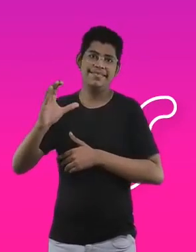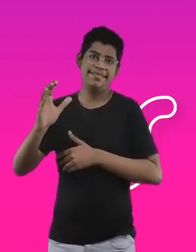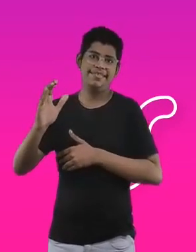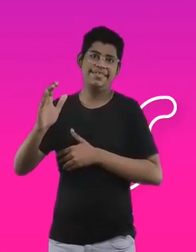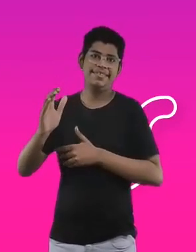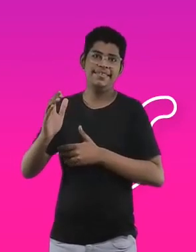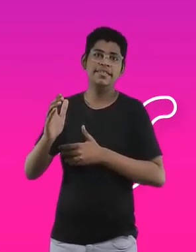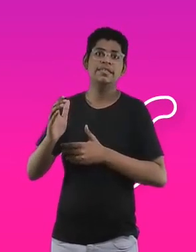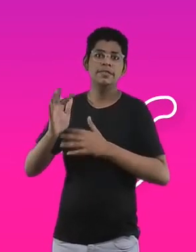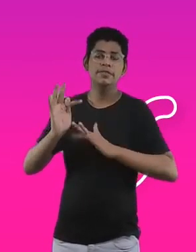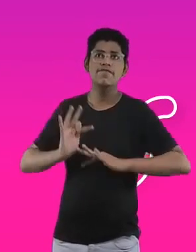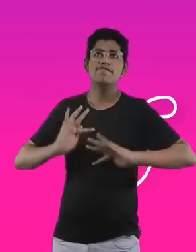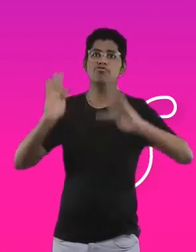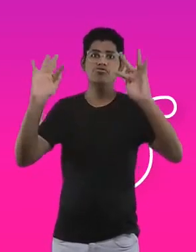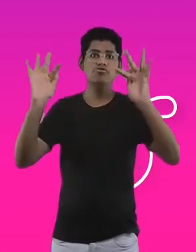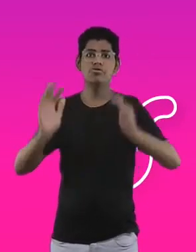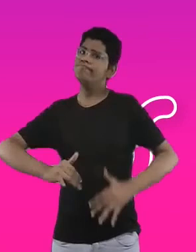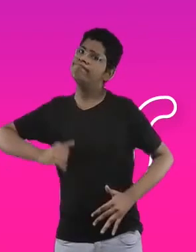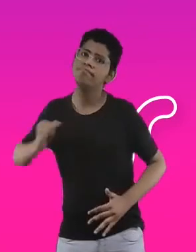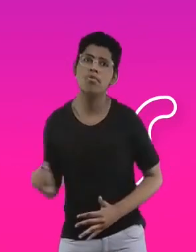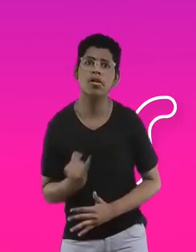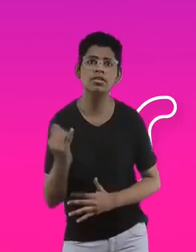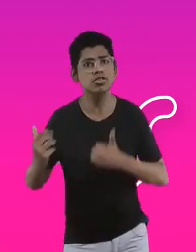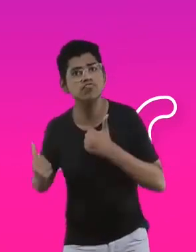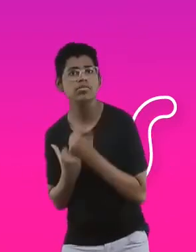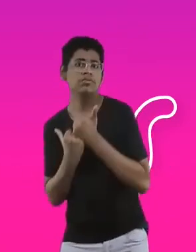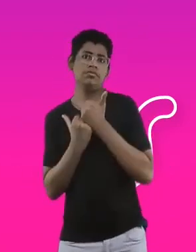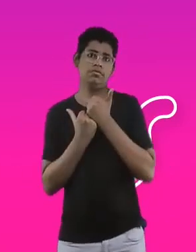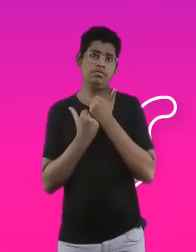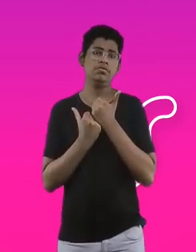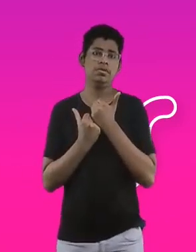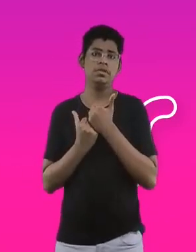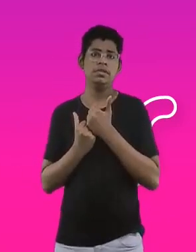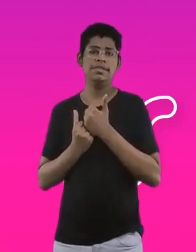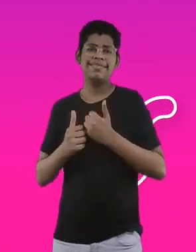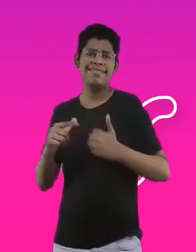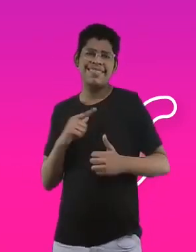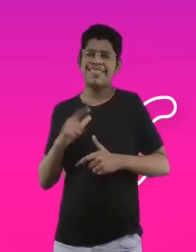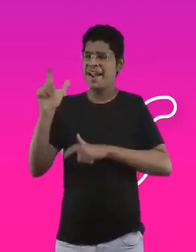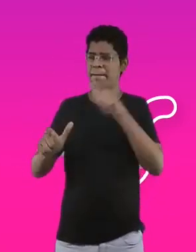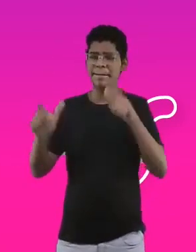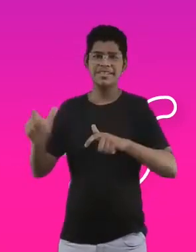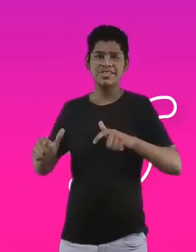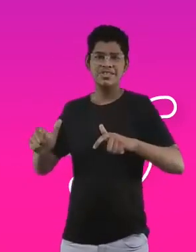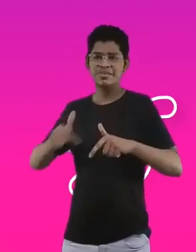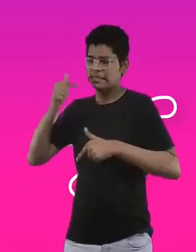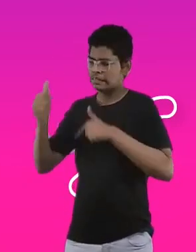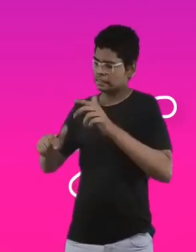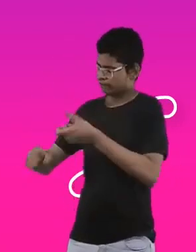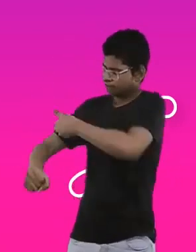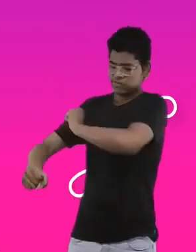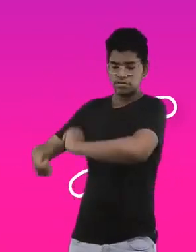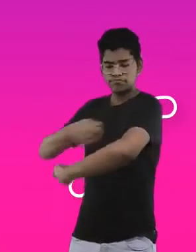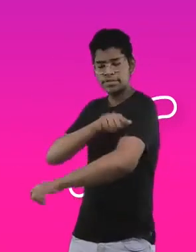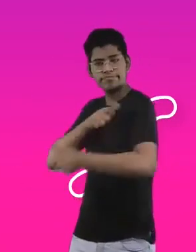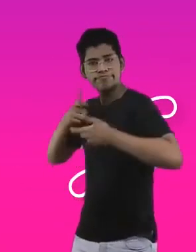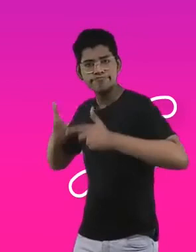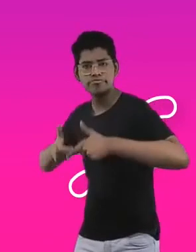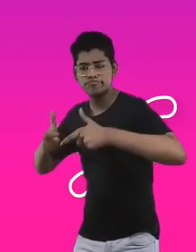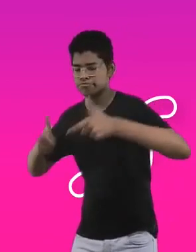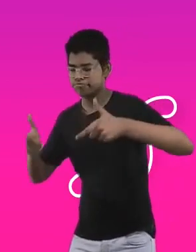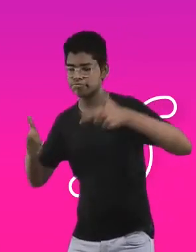nós temos uma série de pessoas que estão construindo e pavimentando e abrindo essa roda de maneira extremamente potente.